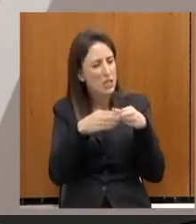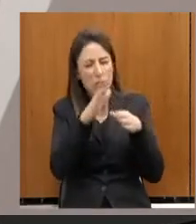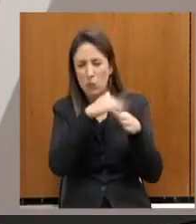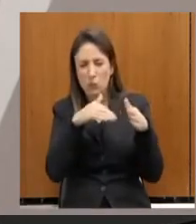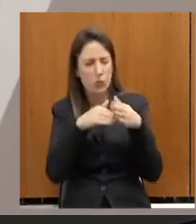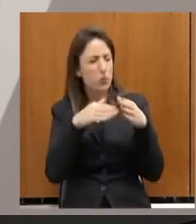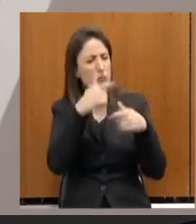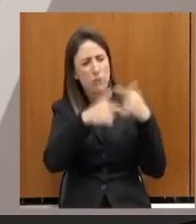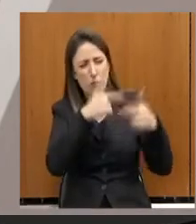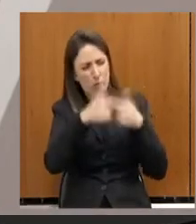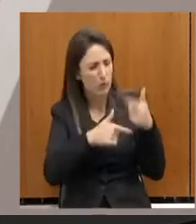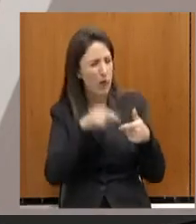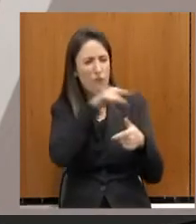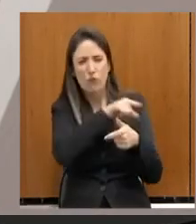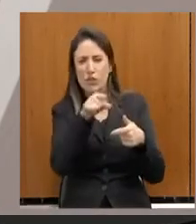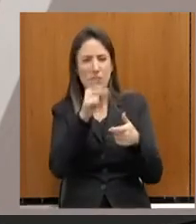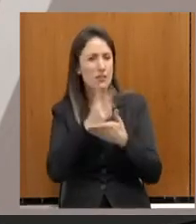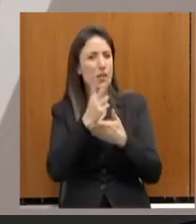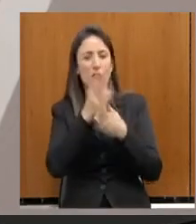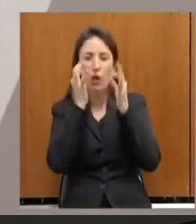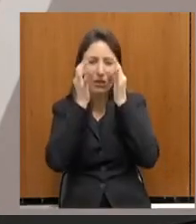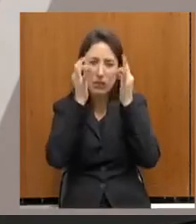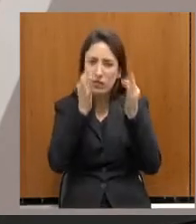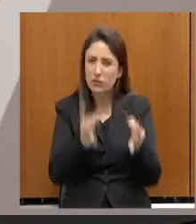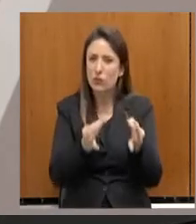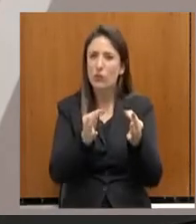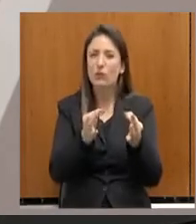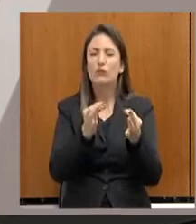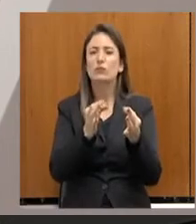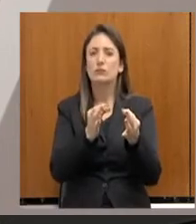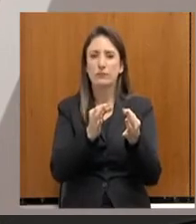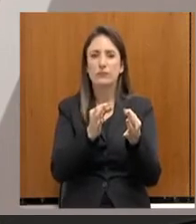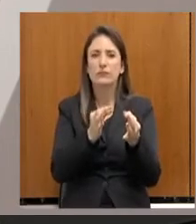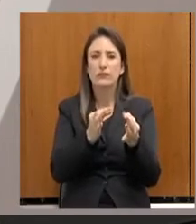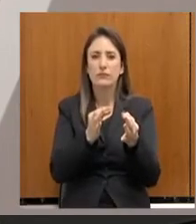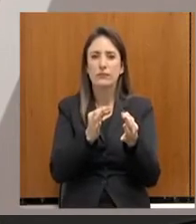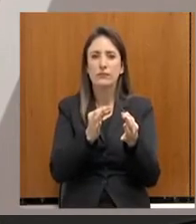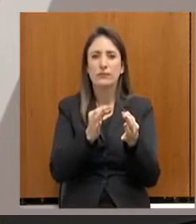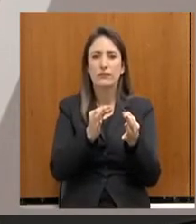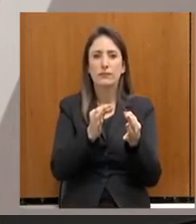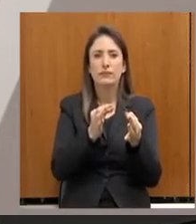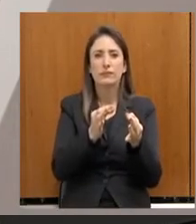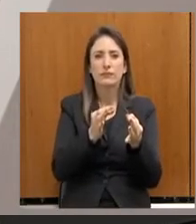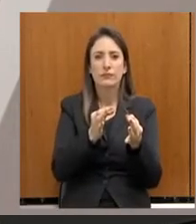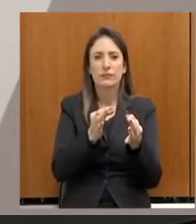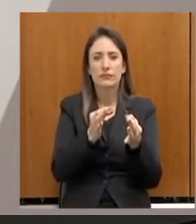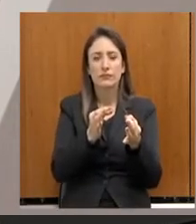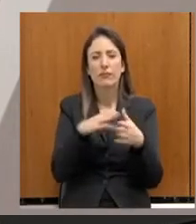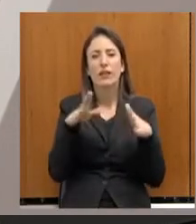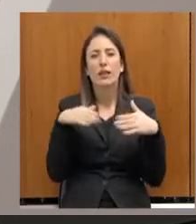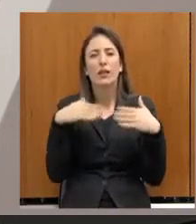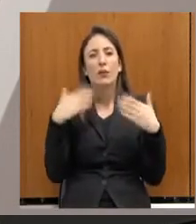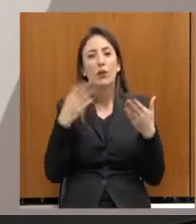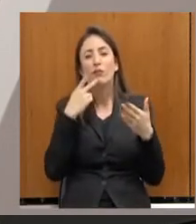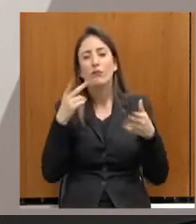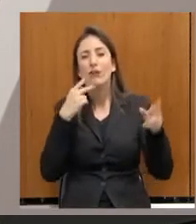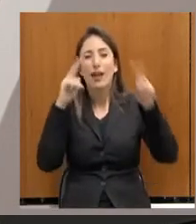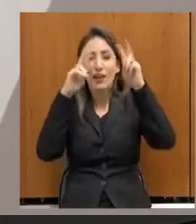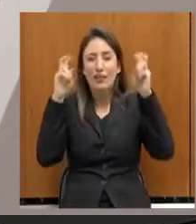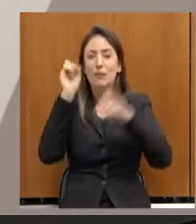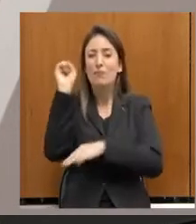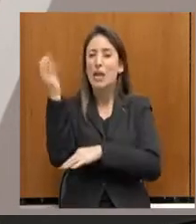a gente sempre muito atenciosos e a gente conta Analisa o meio ambiente Minas